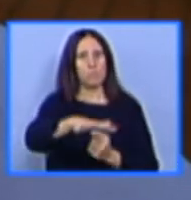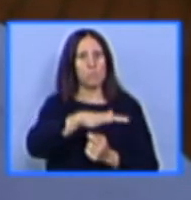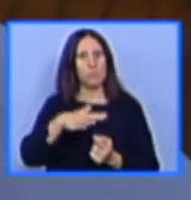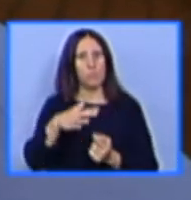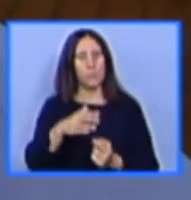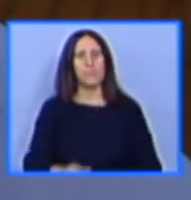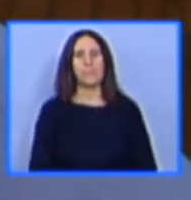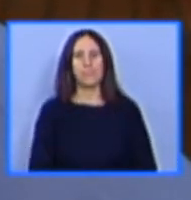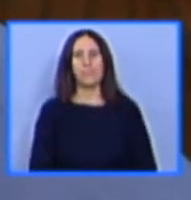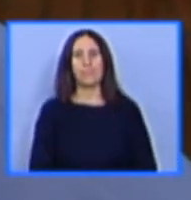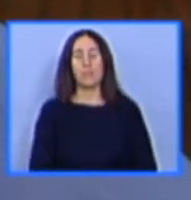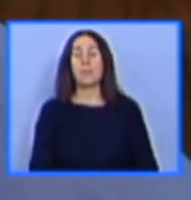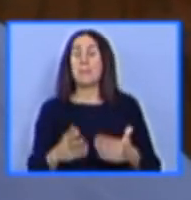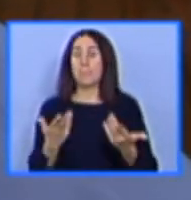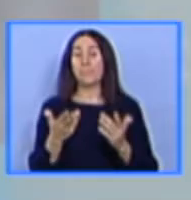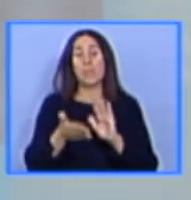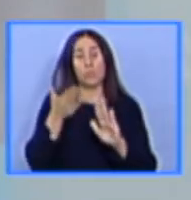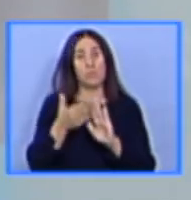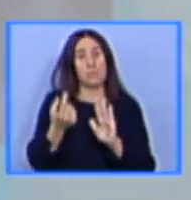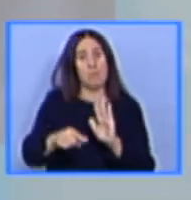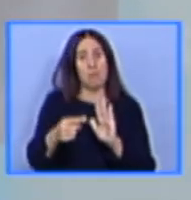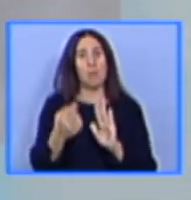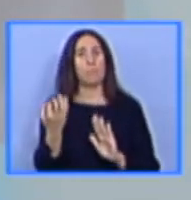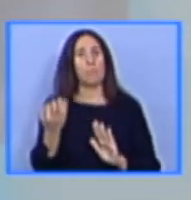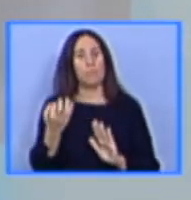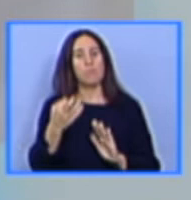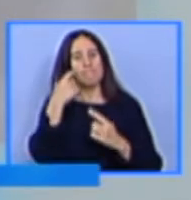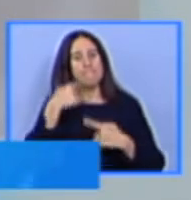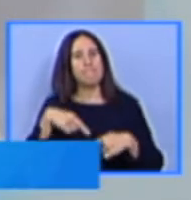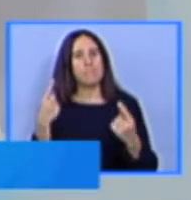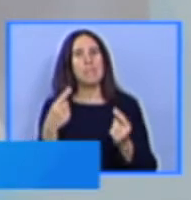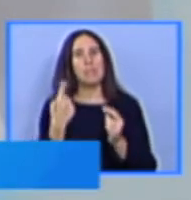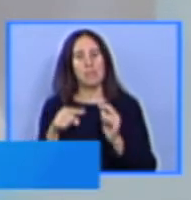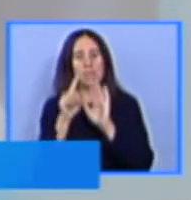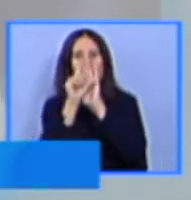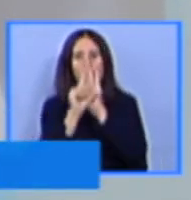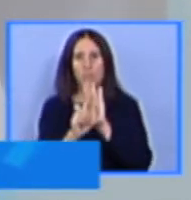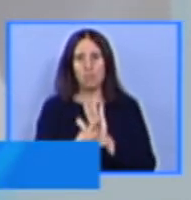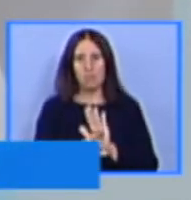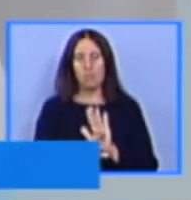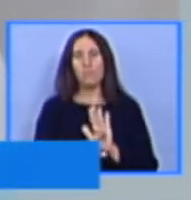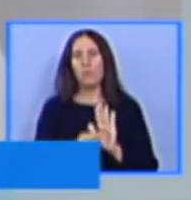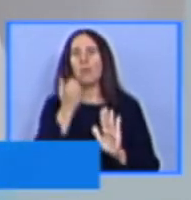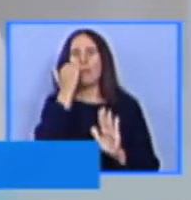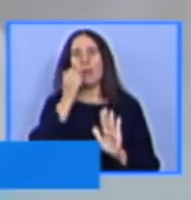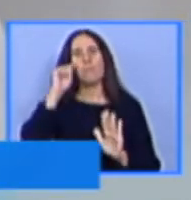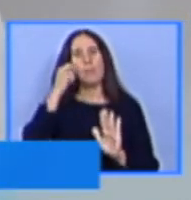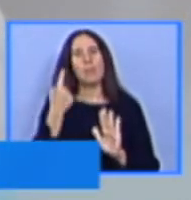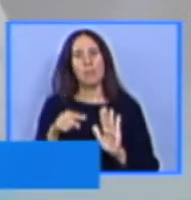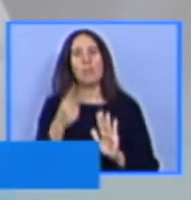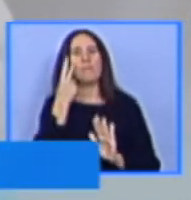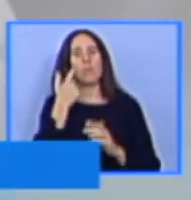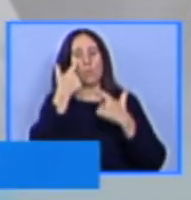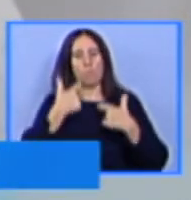a urgência existe na medida em que existe neste momento um edifício legislativo que põe gravemente em causa o valor da vida